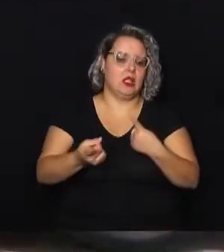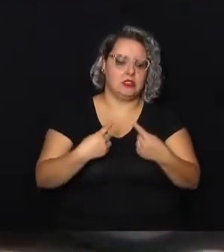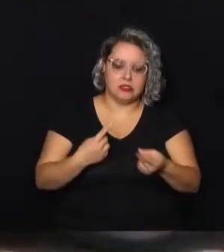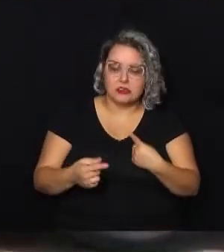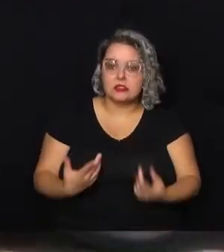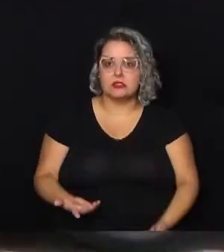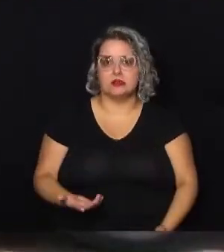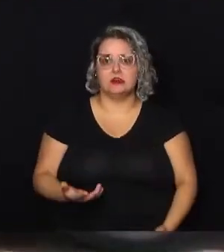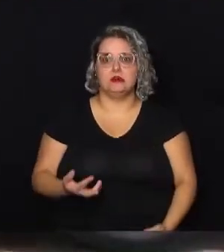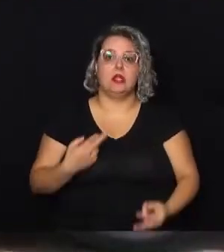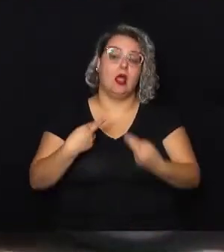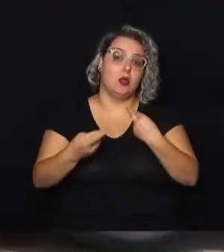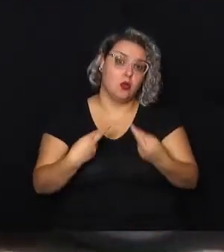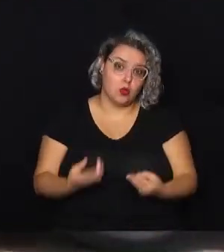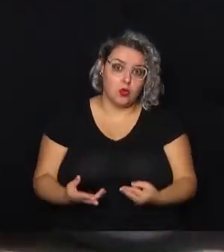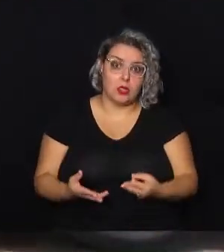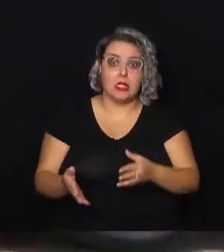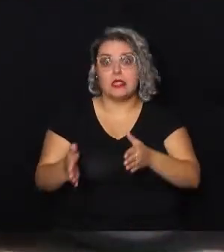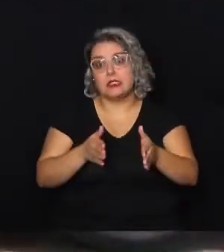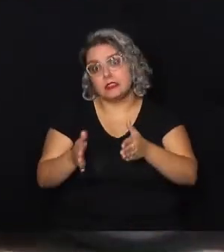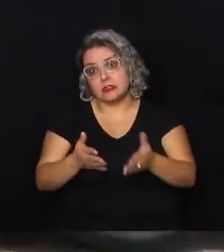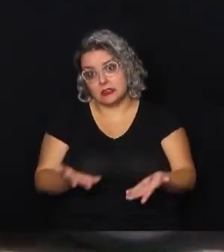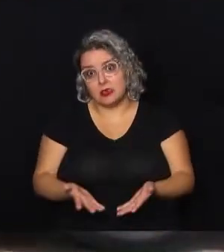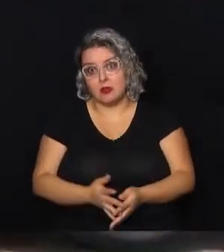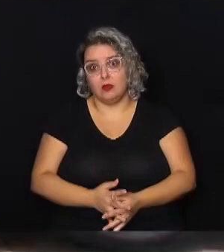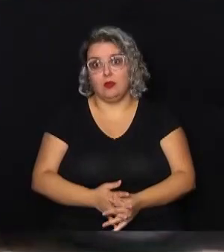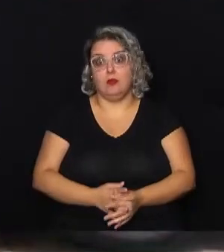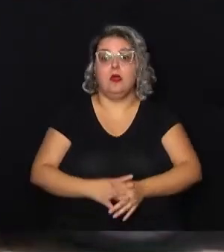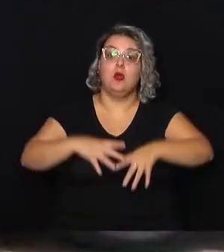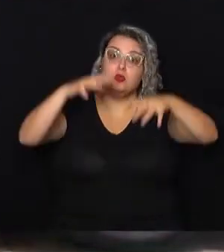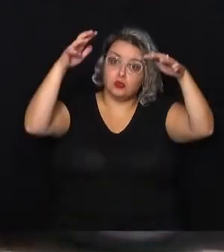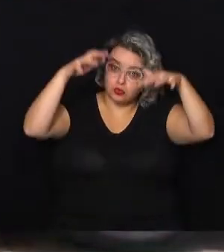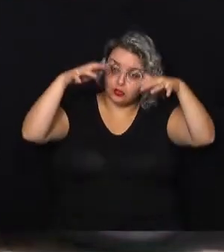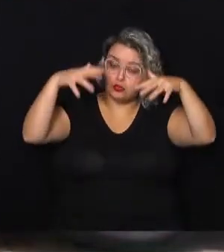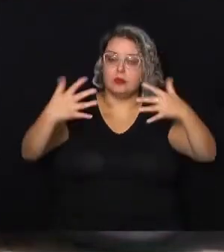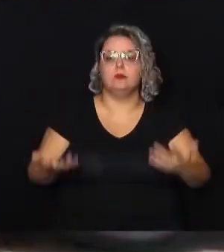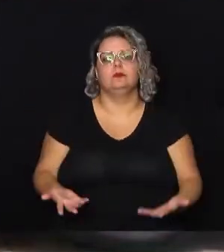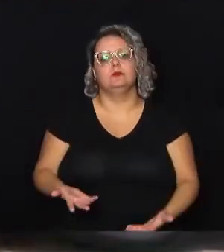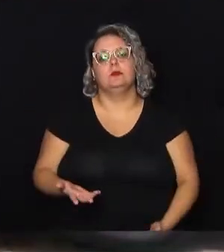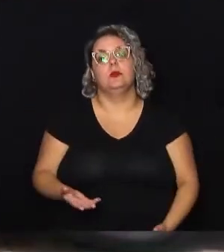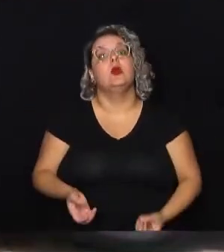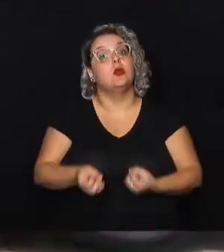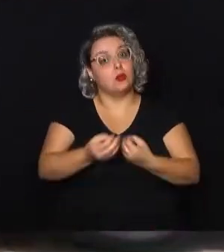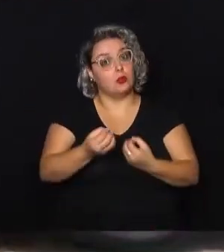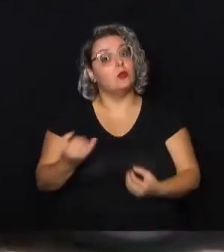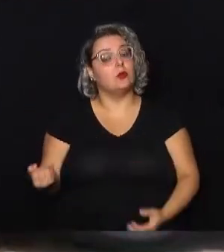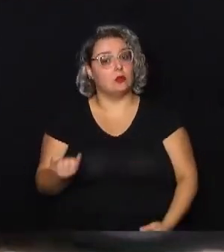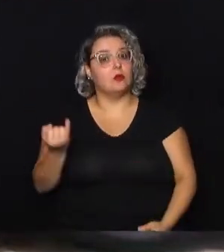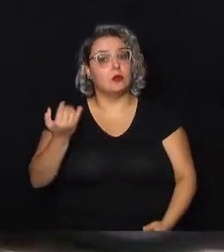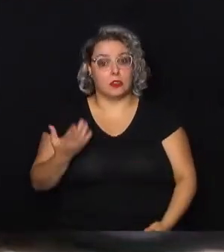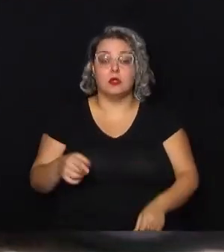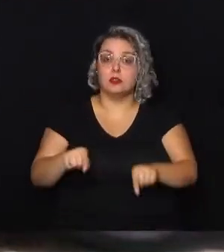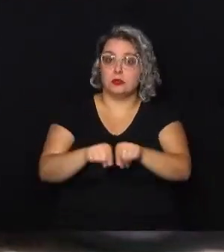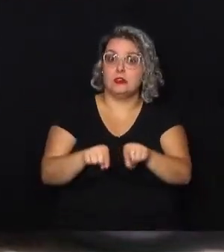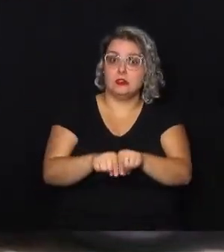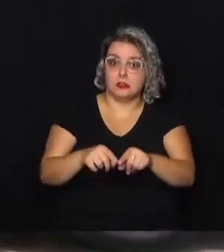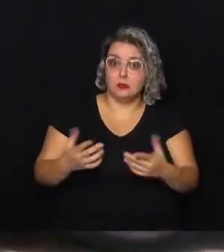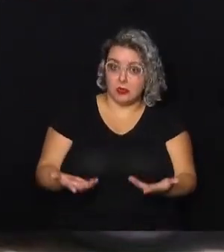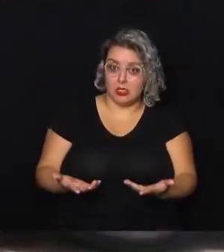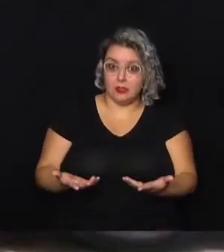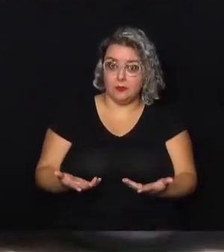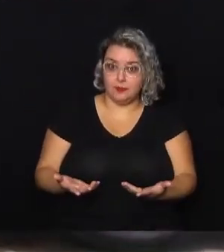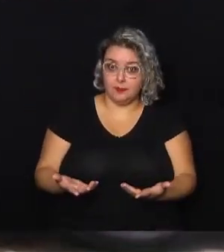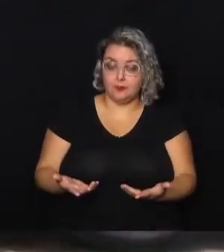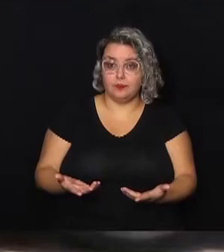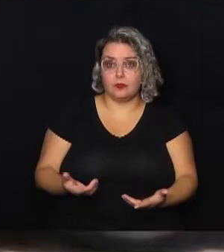nas rodovias durante as chuvas. E uma informação importante também, precisou